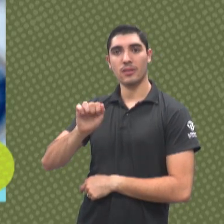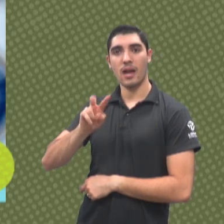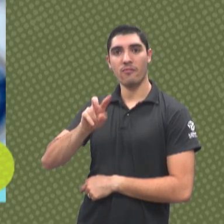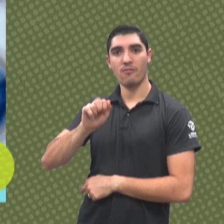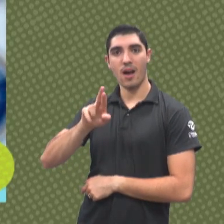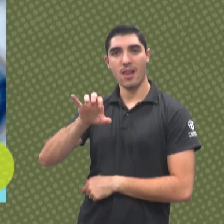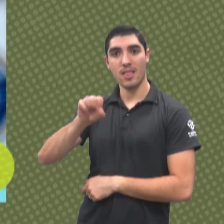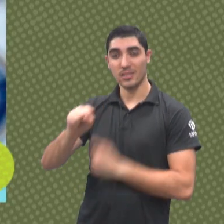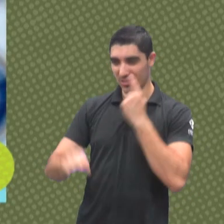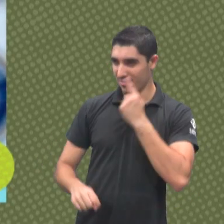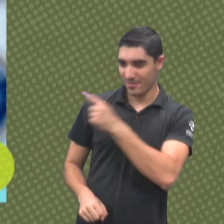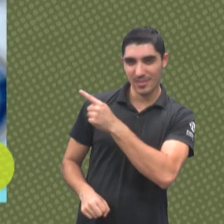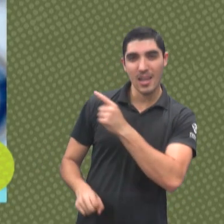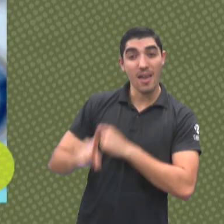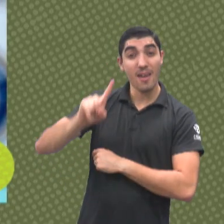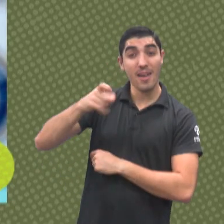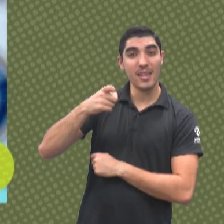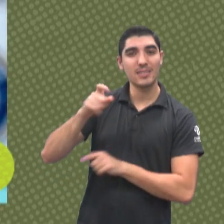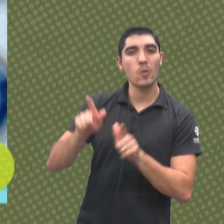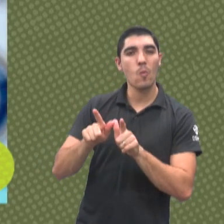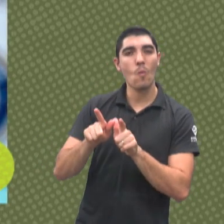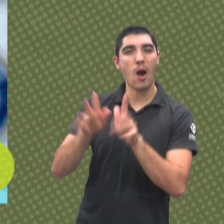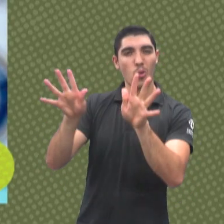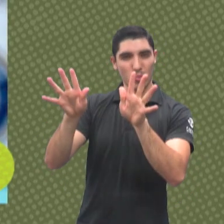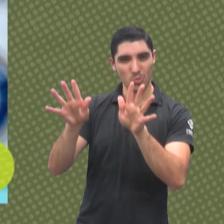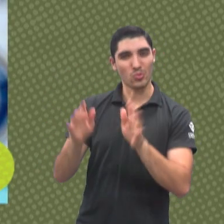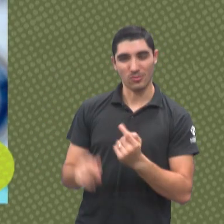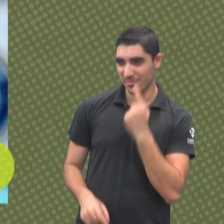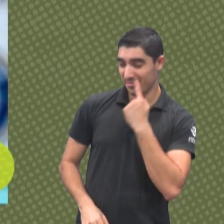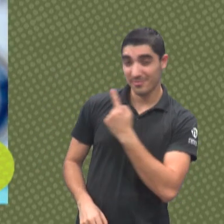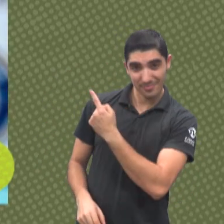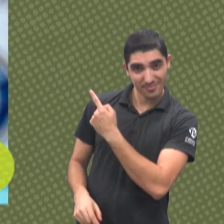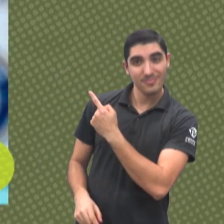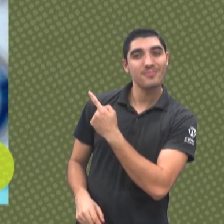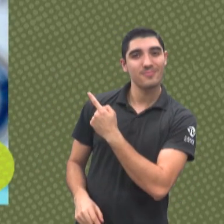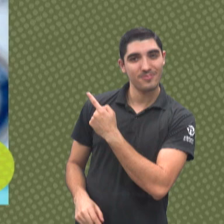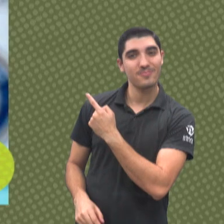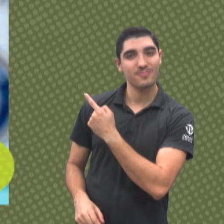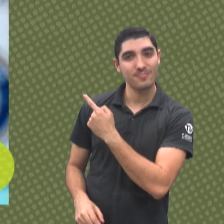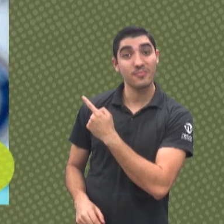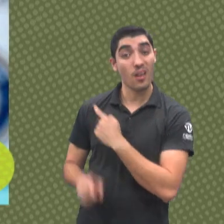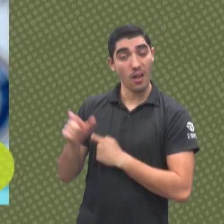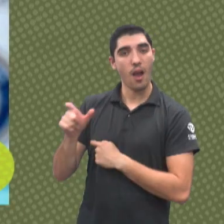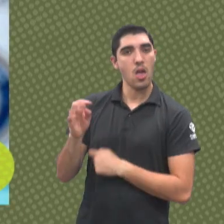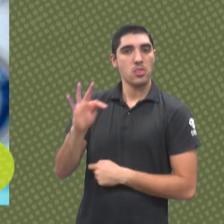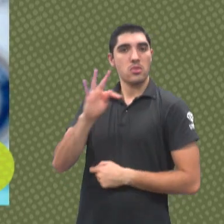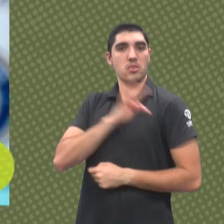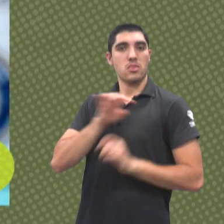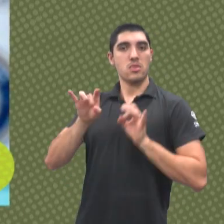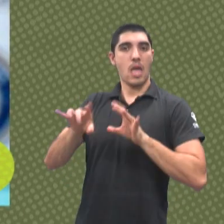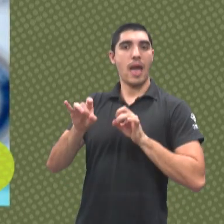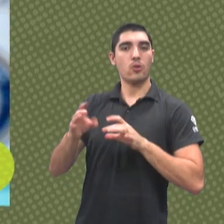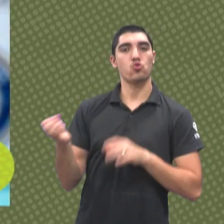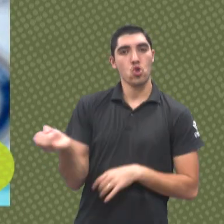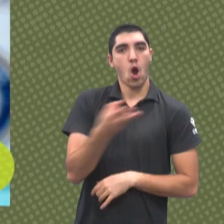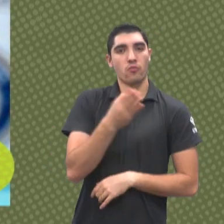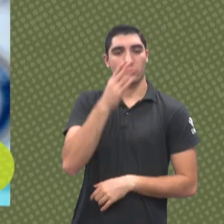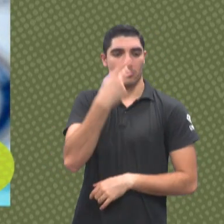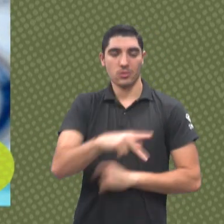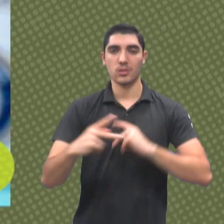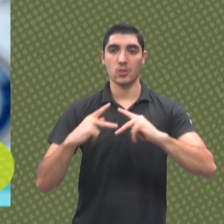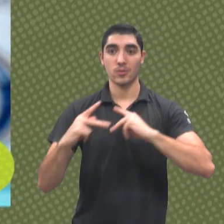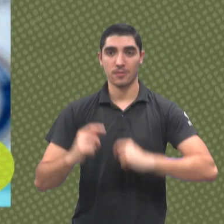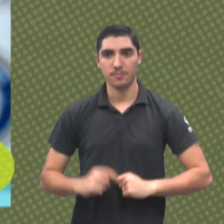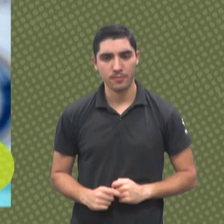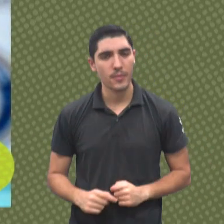está com a camisa do Guarulhos, já trabalhou com o Sérgio Negrão, e ele é o novo técnico do vôlei São José, Brunão. O Flávio já, no